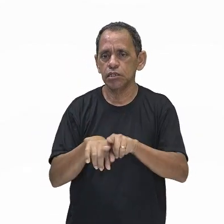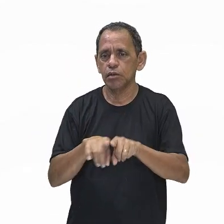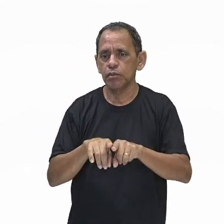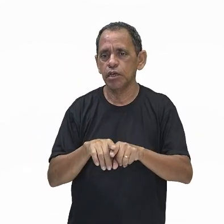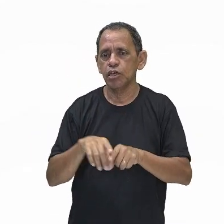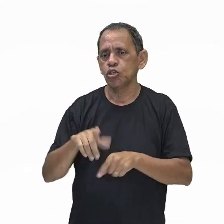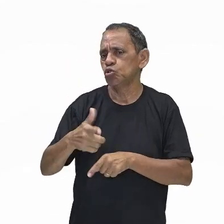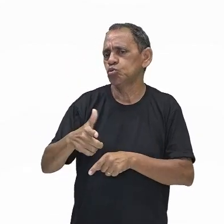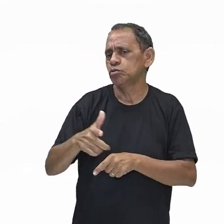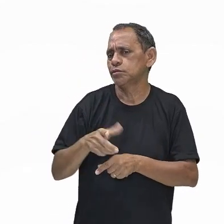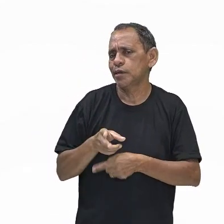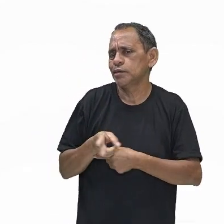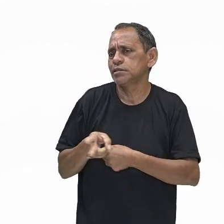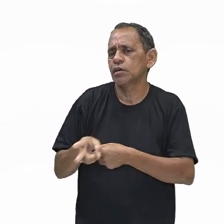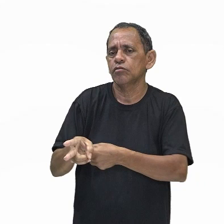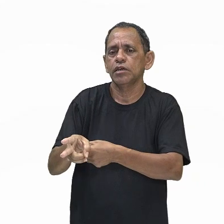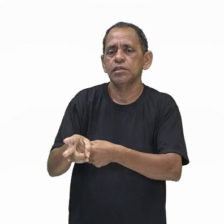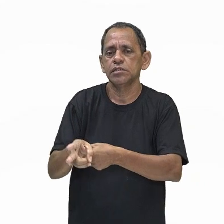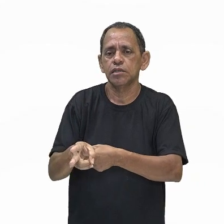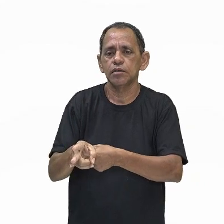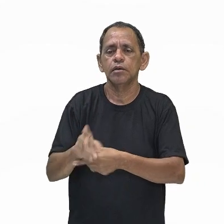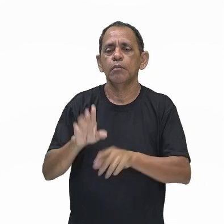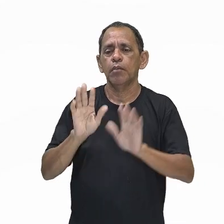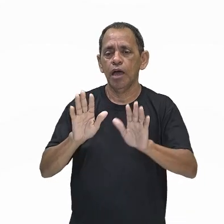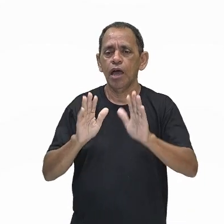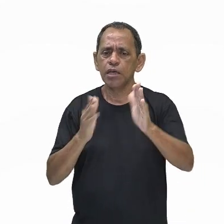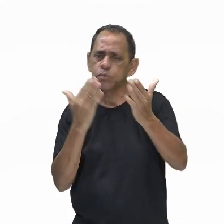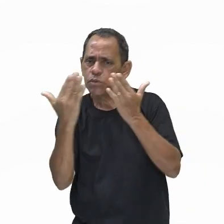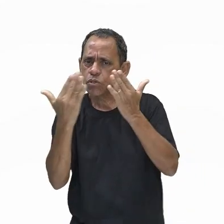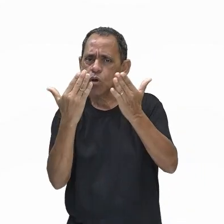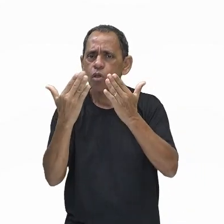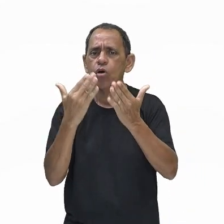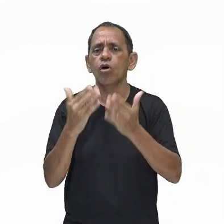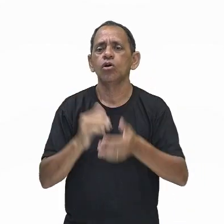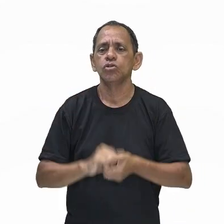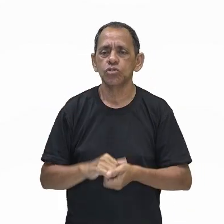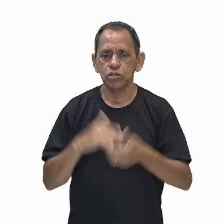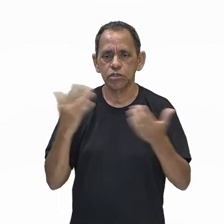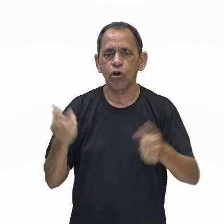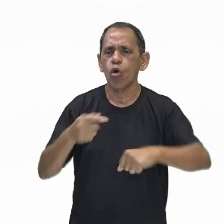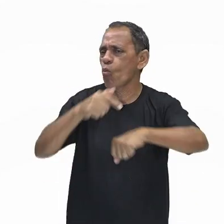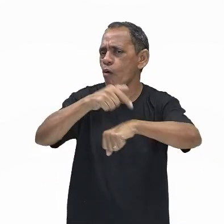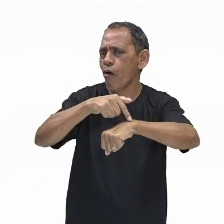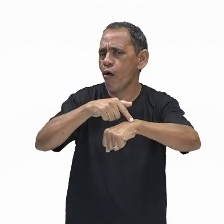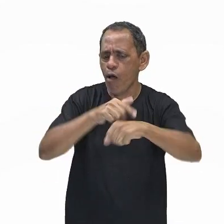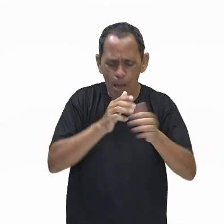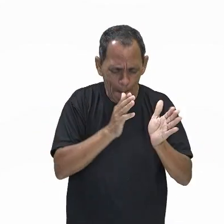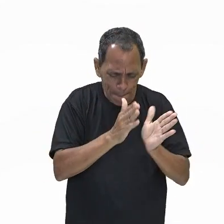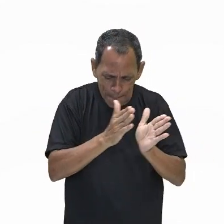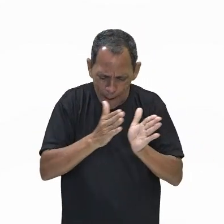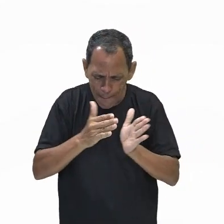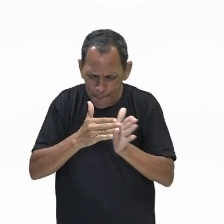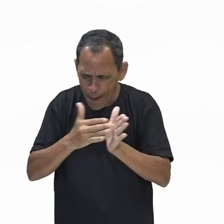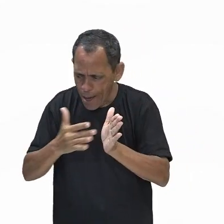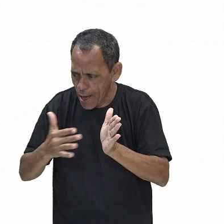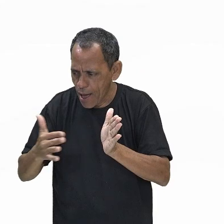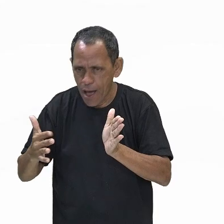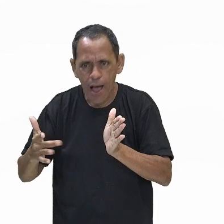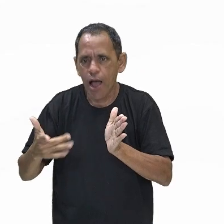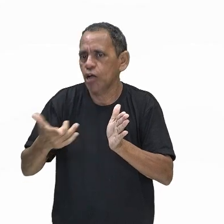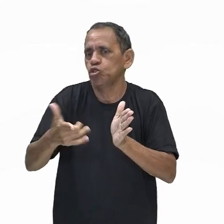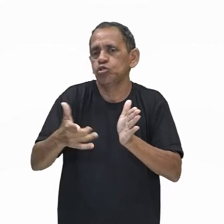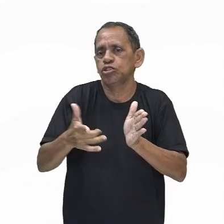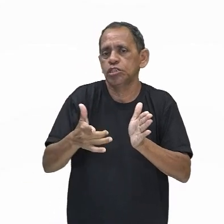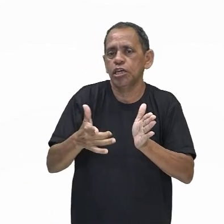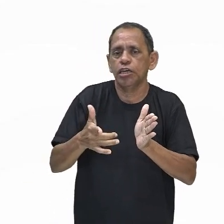sequência dos fatos, né? Então, é psicológico. Então, não vai ter uma sequência cronológica, lógica, tá? Vai ficar meio confuso,